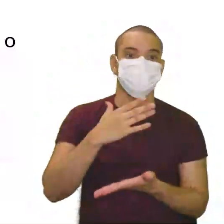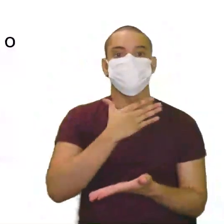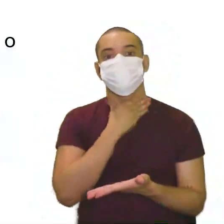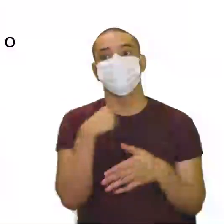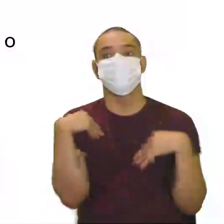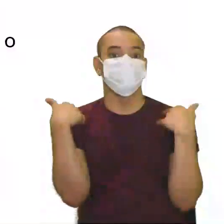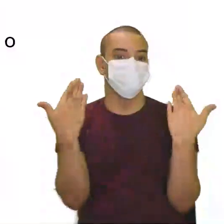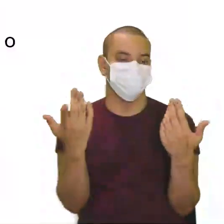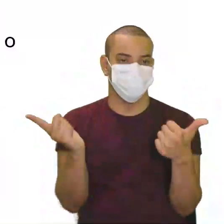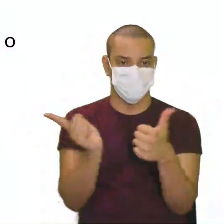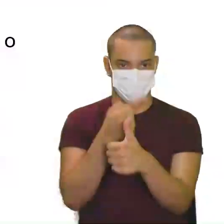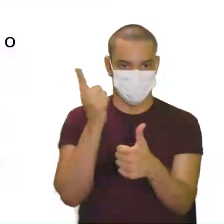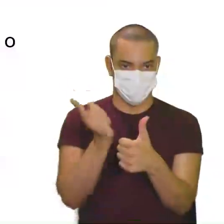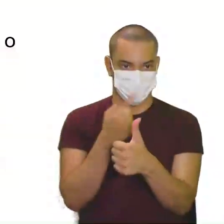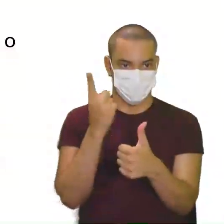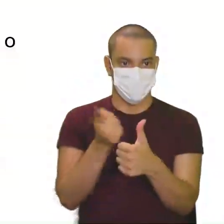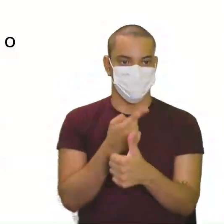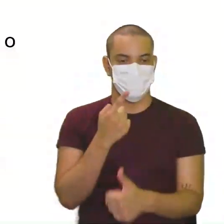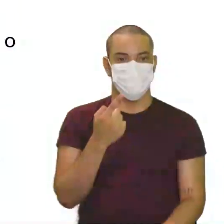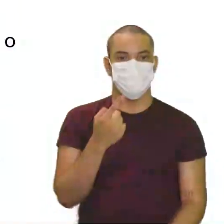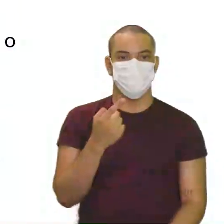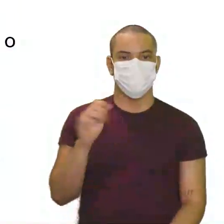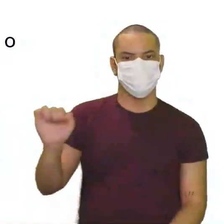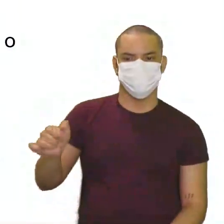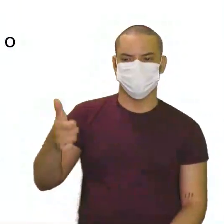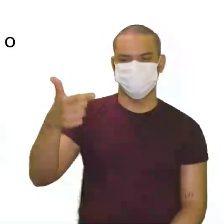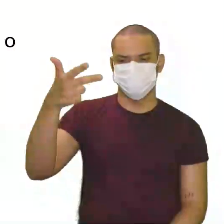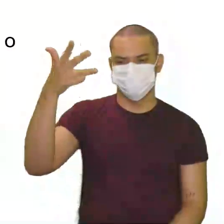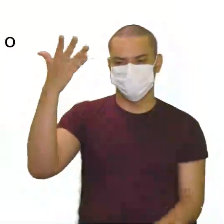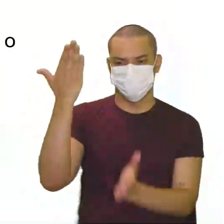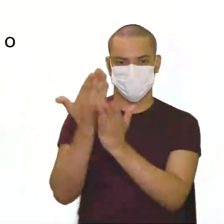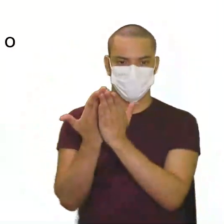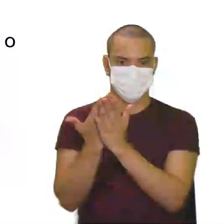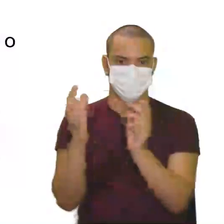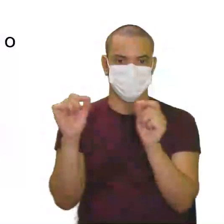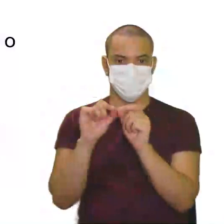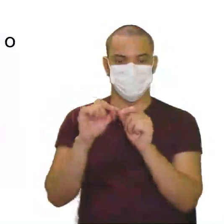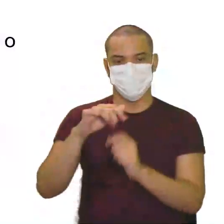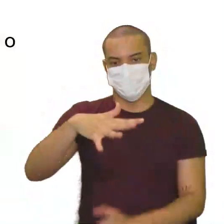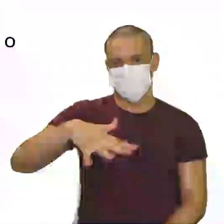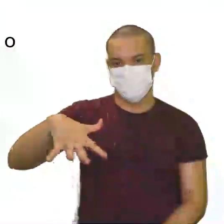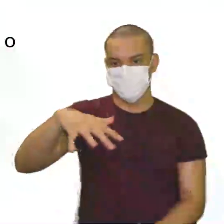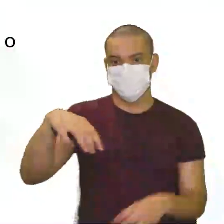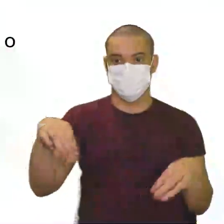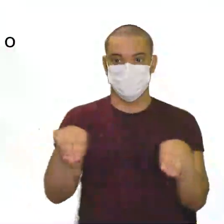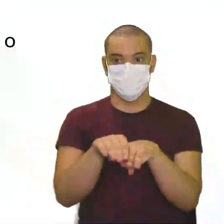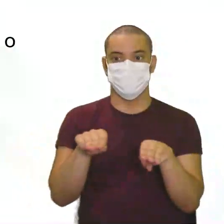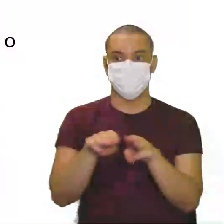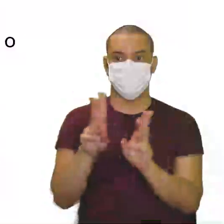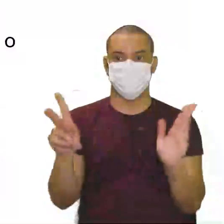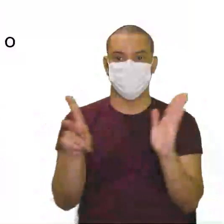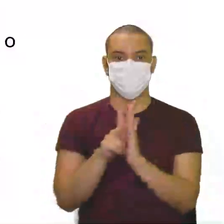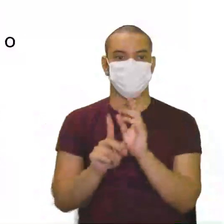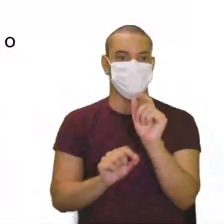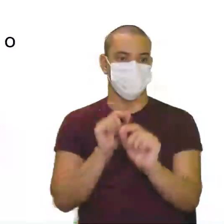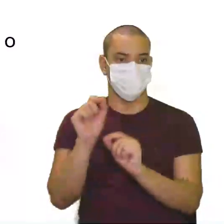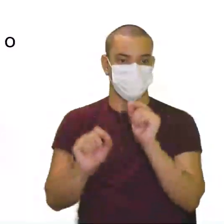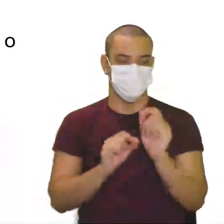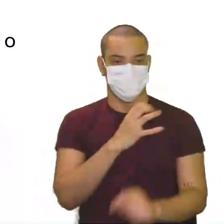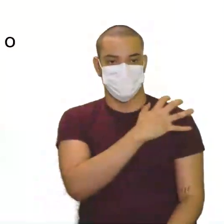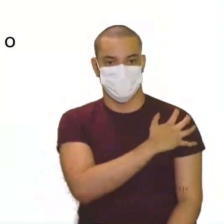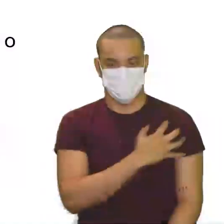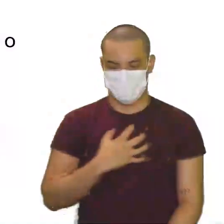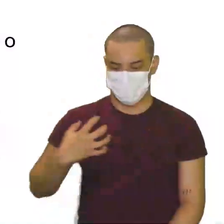vamos ver a primeira aqui os primeiros estudos realizados na área do magnetismo foram feitos por